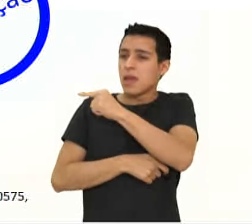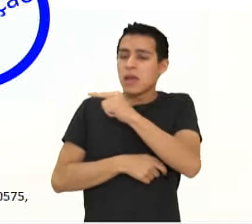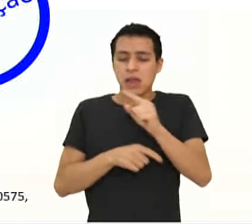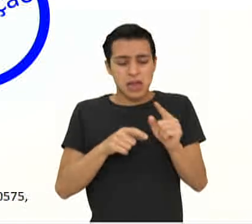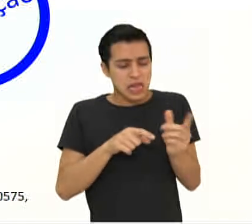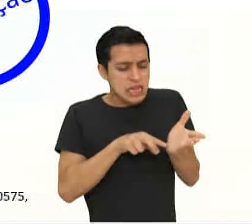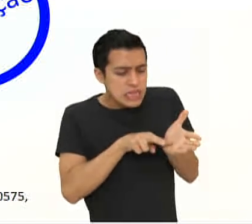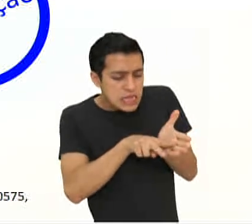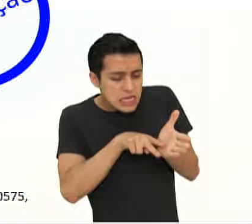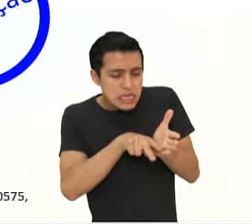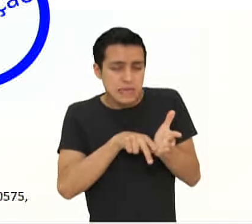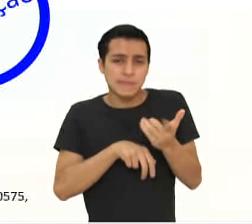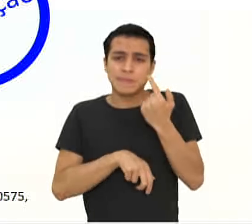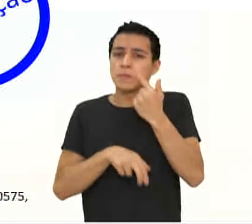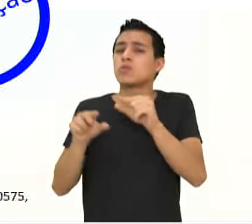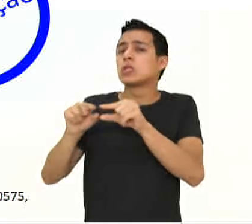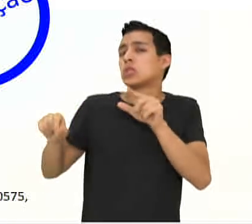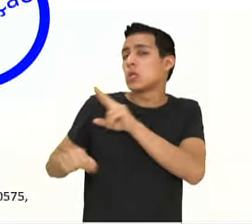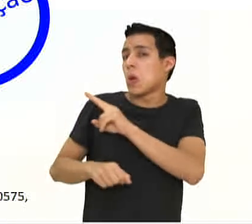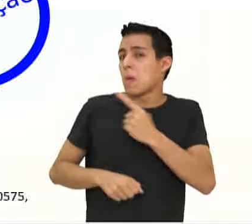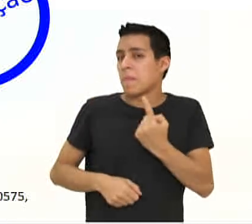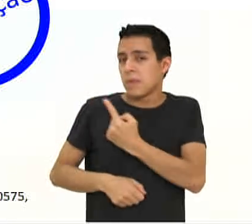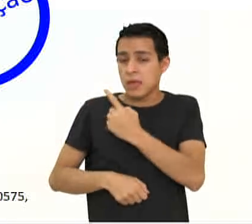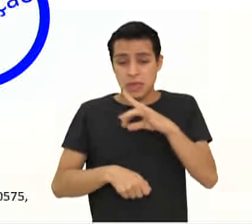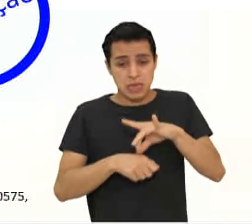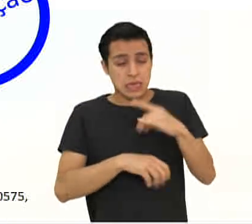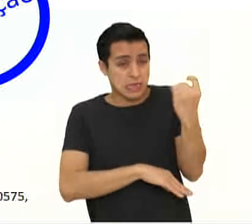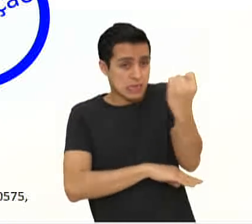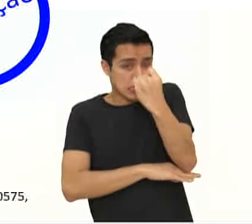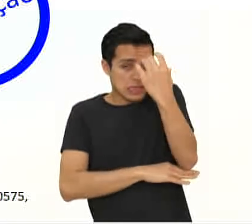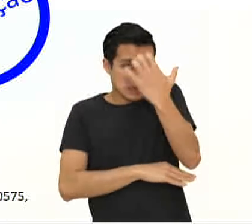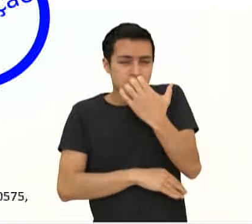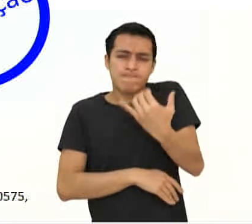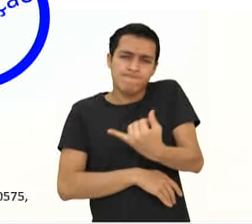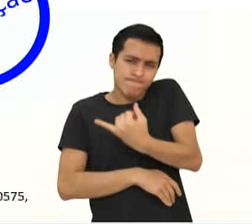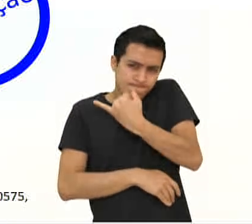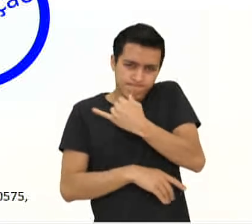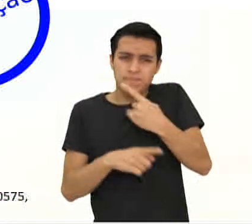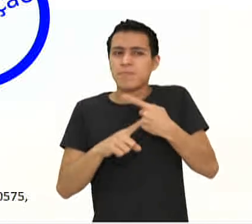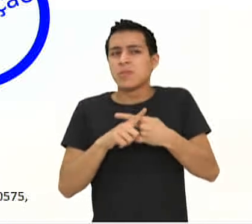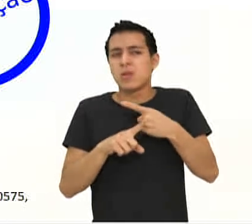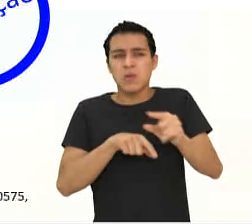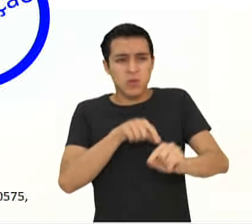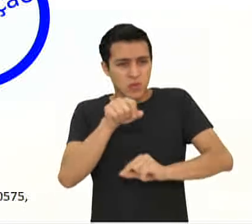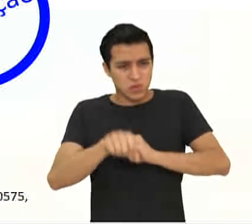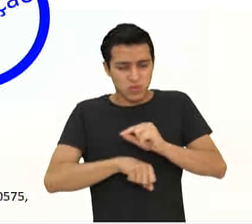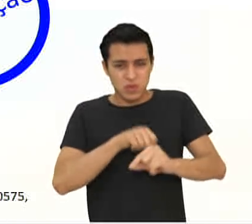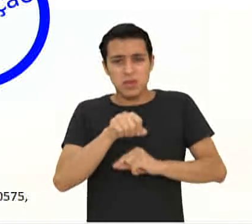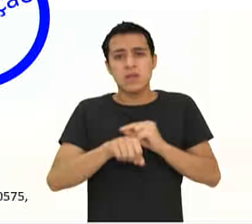Mycobacterium leprae. Uma doença muito séria, muito triste, pessoal, porque gera